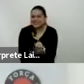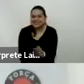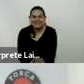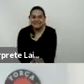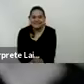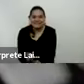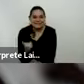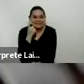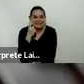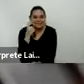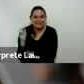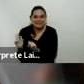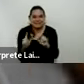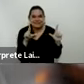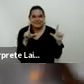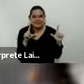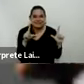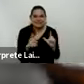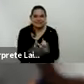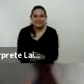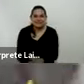Fernando.